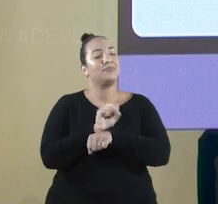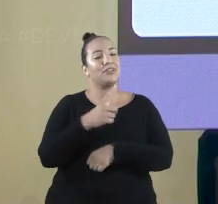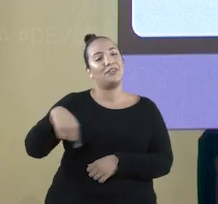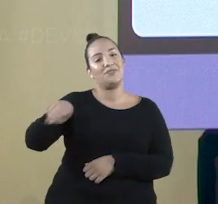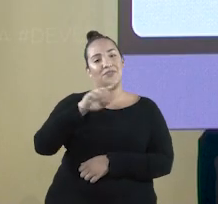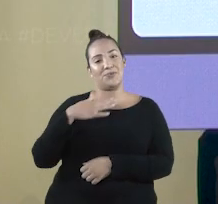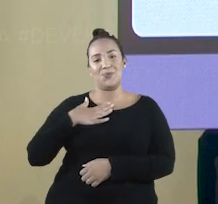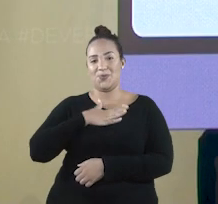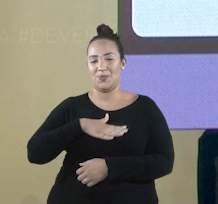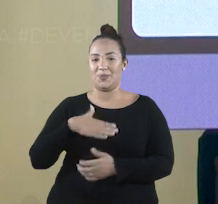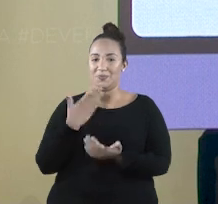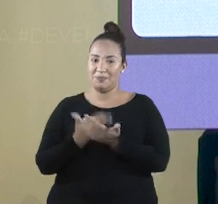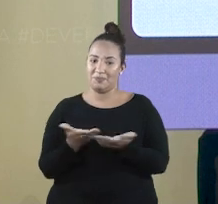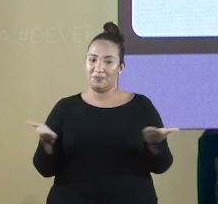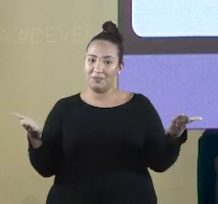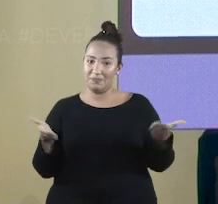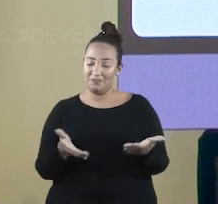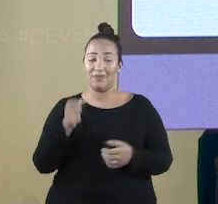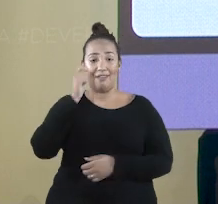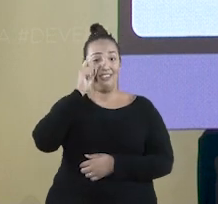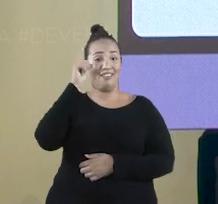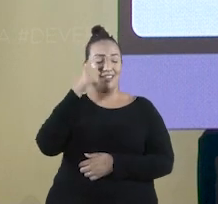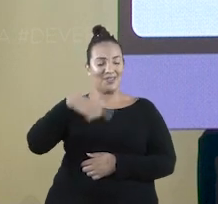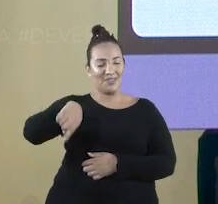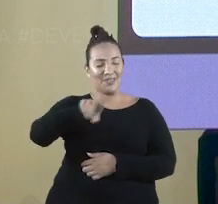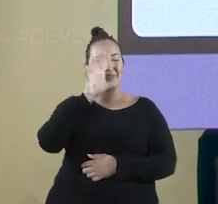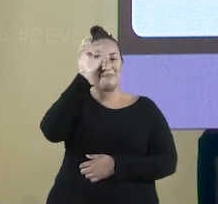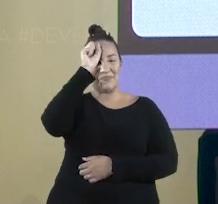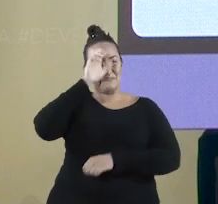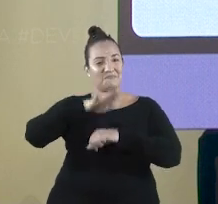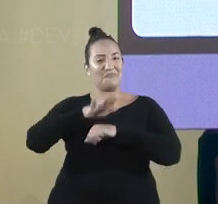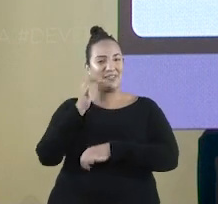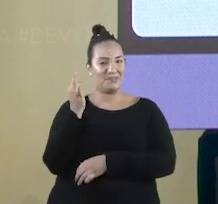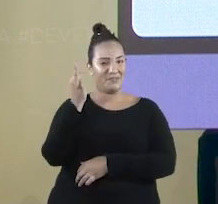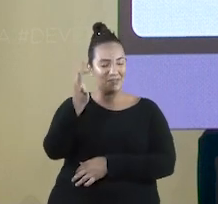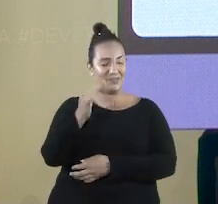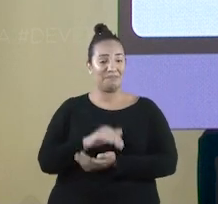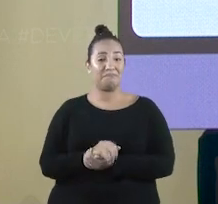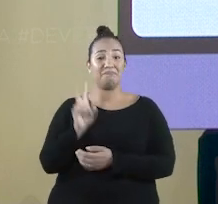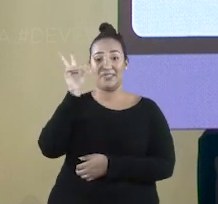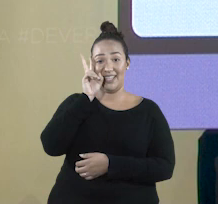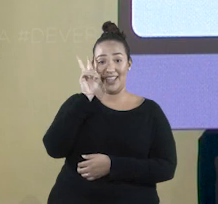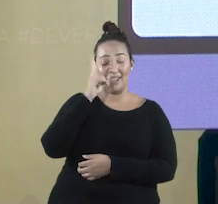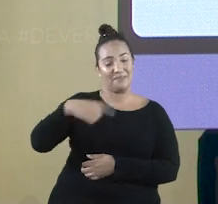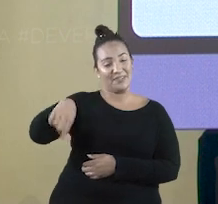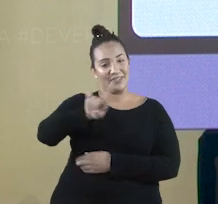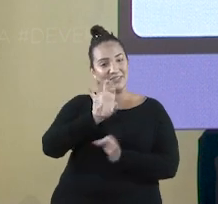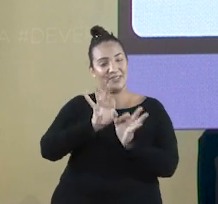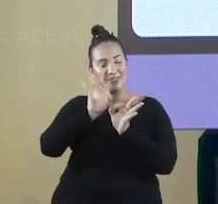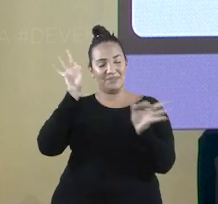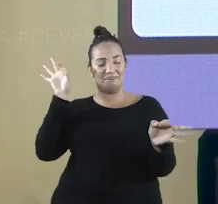que tenha gostado da aula de hoje e fique ligado porque vem muito mais por aí. E lembre-se,